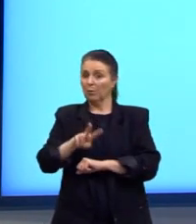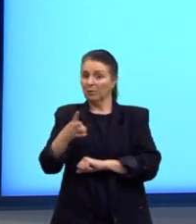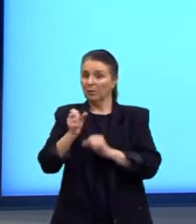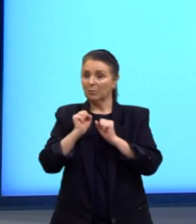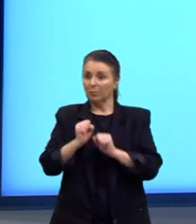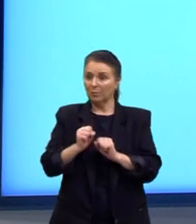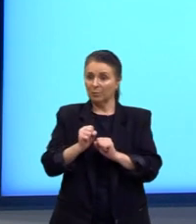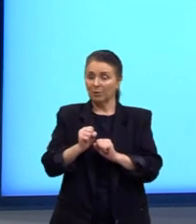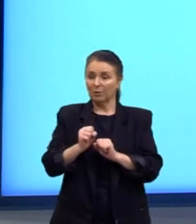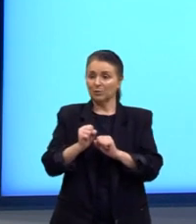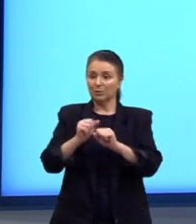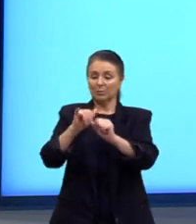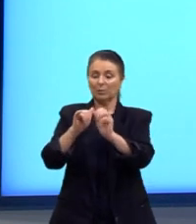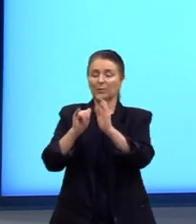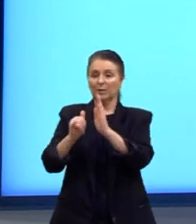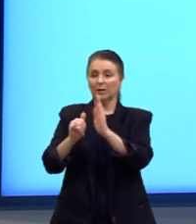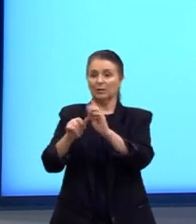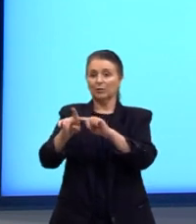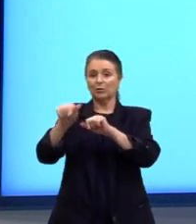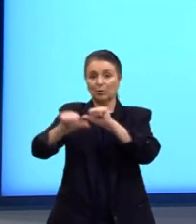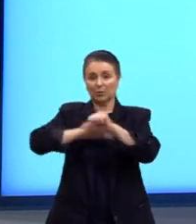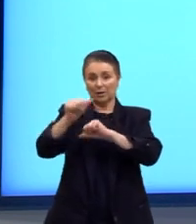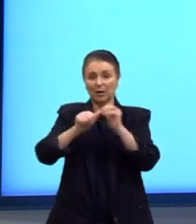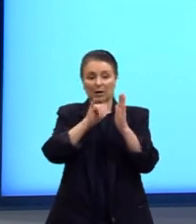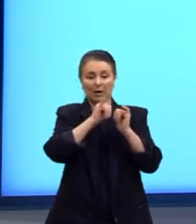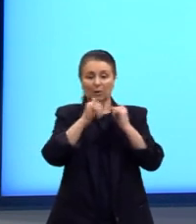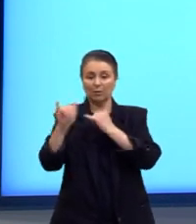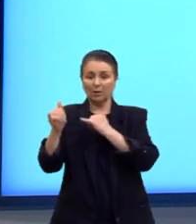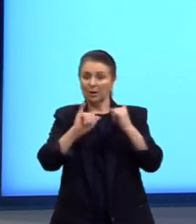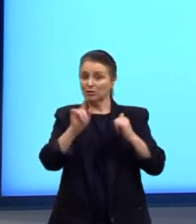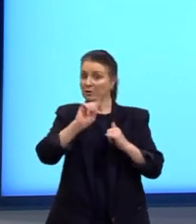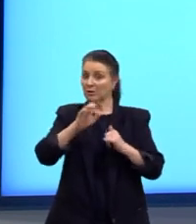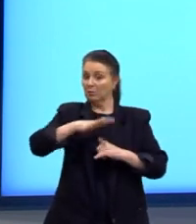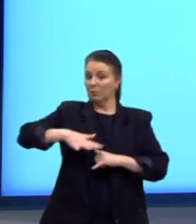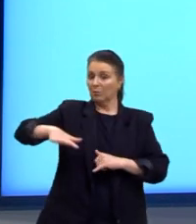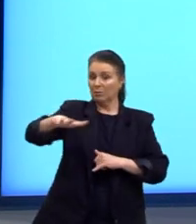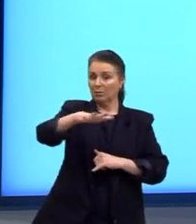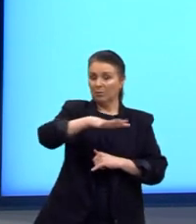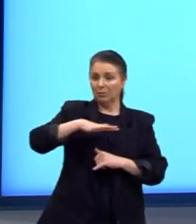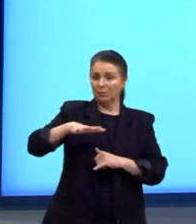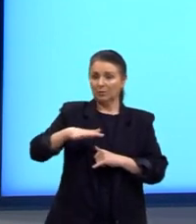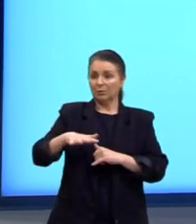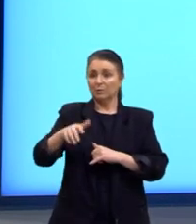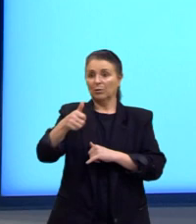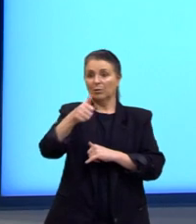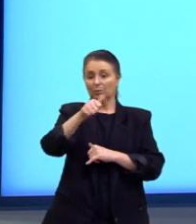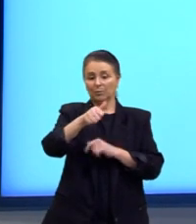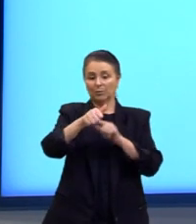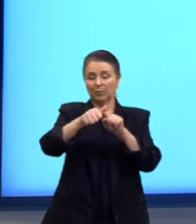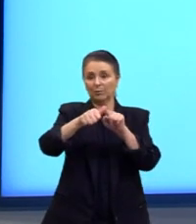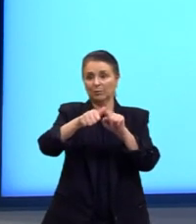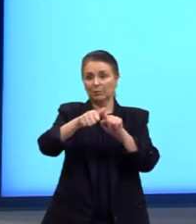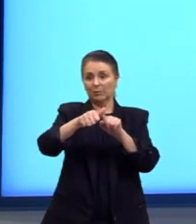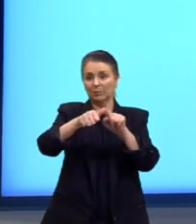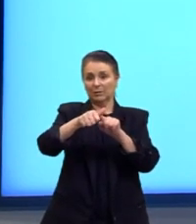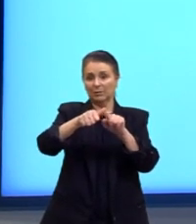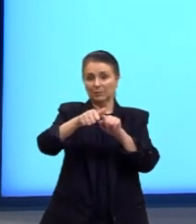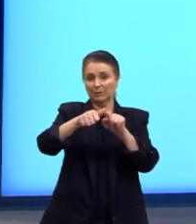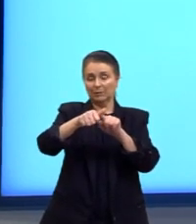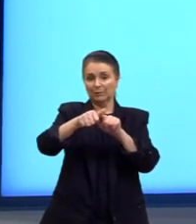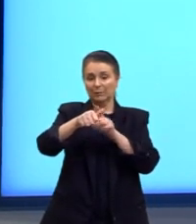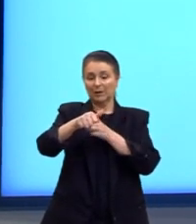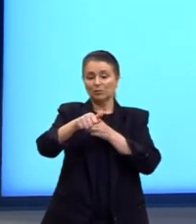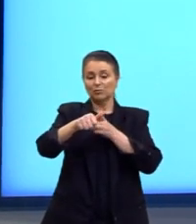para indicar a corrente ao invés do campo. Então, coloca, né, o dedão ali, o polegar, em